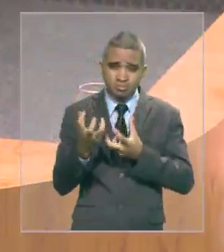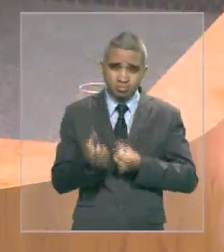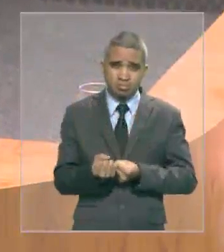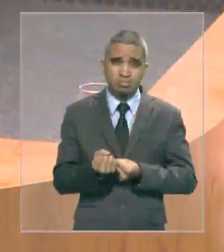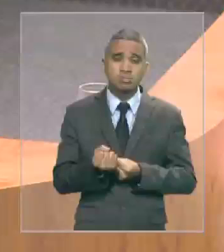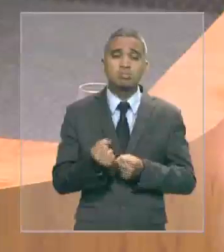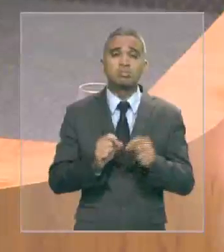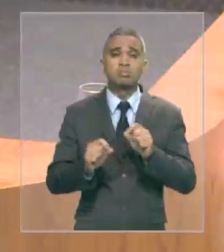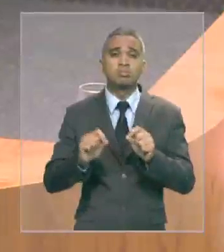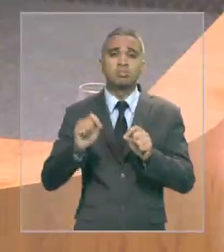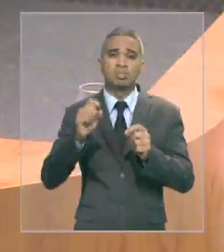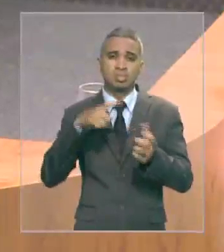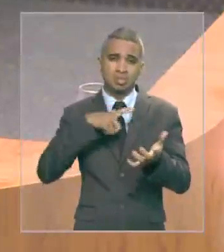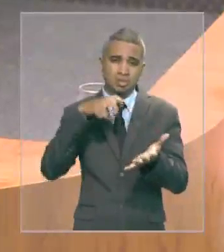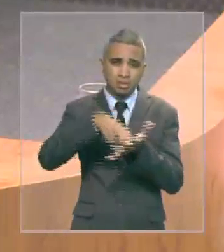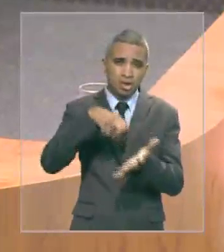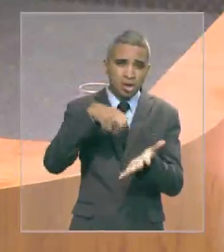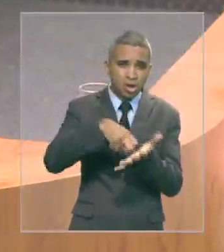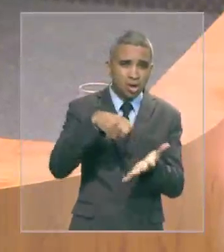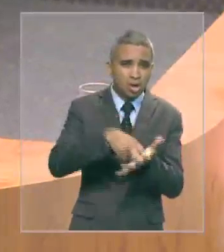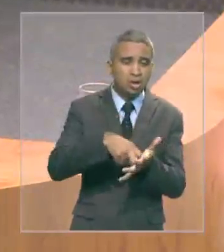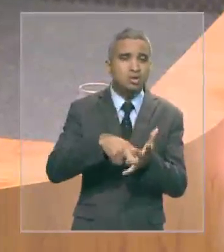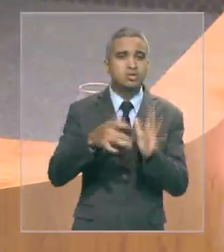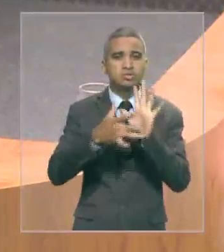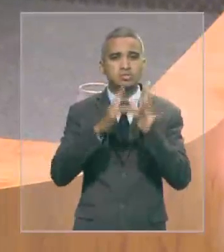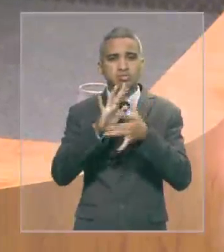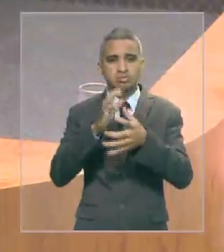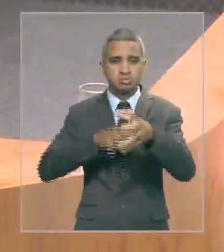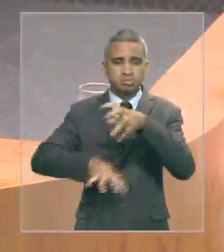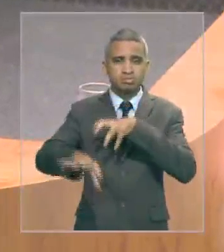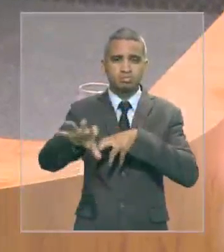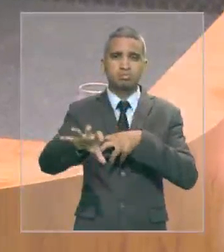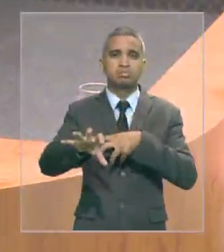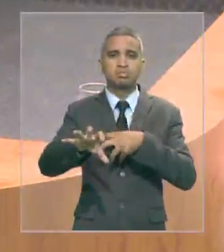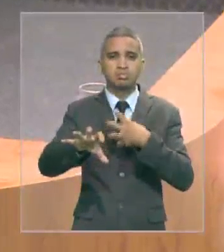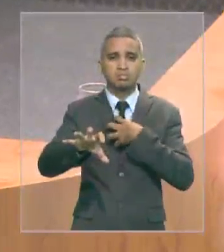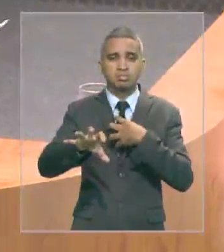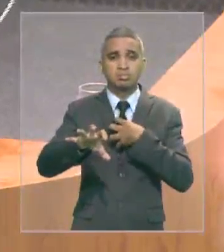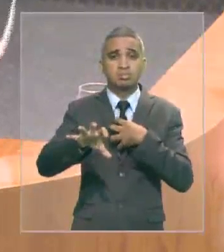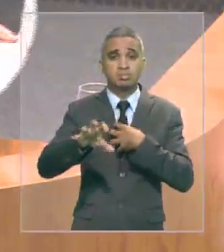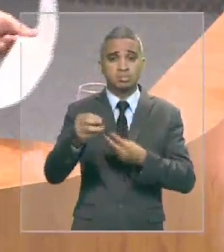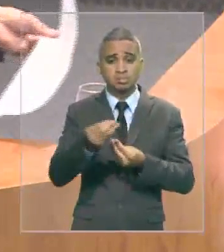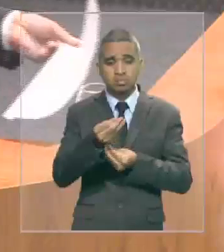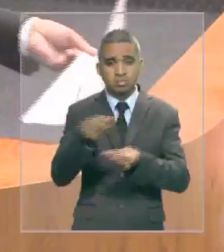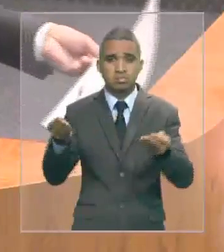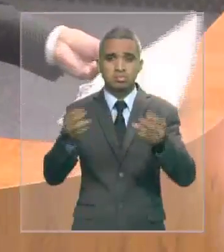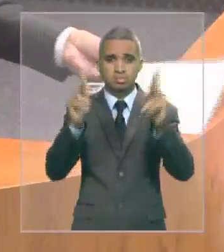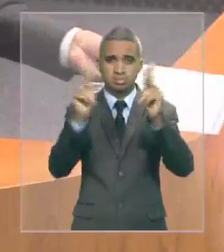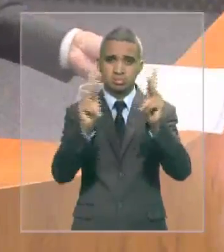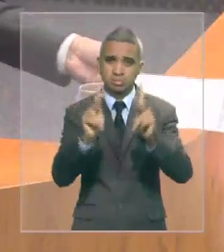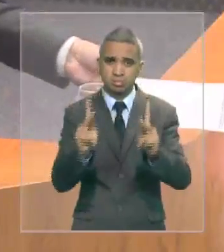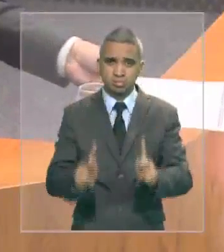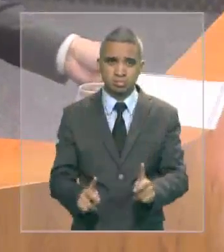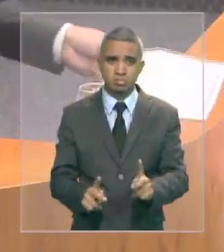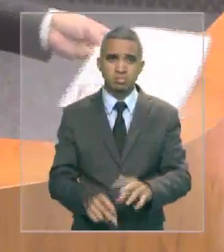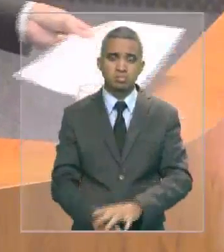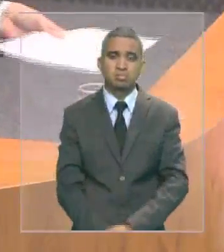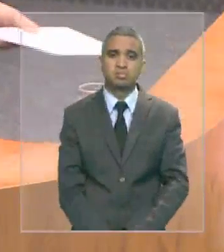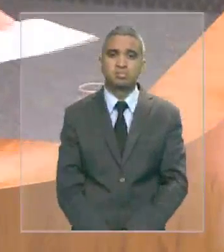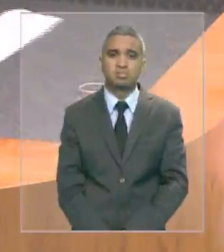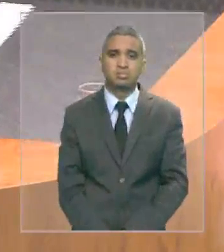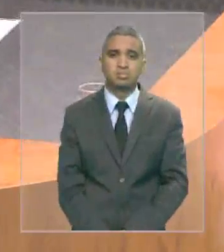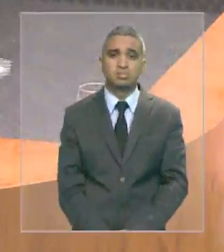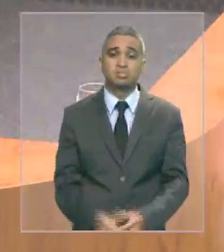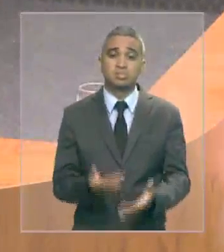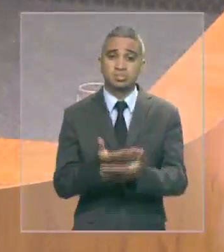traz a paz estava sobre Ele, Jesus, e pelas suas pisaduras fomos sarados. Senhoras e senhores,